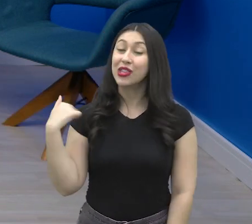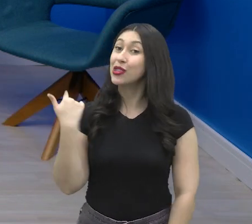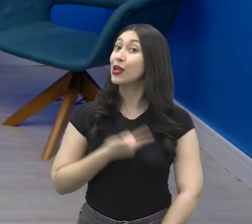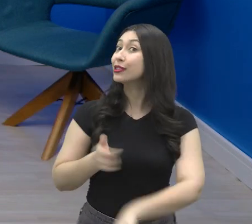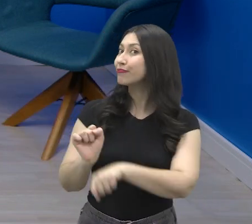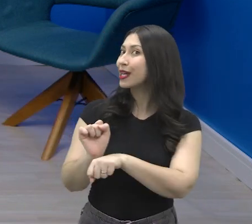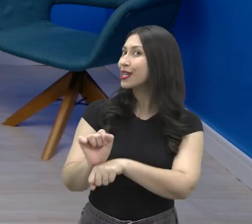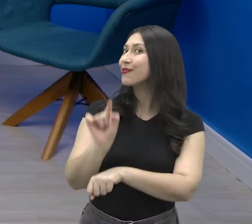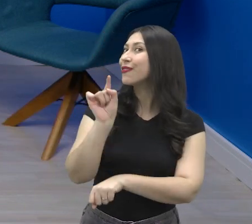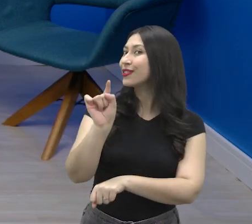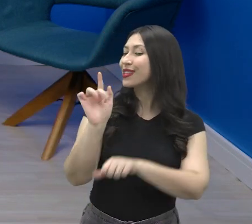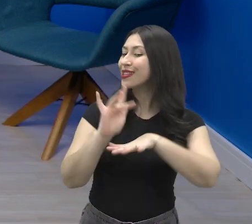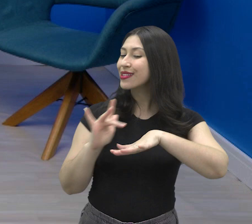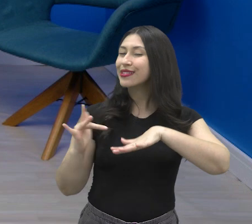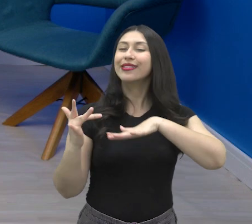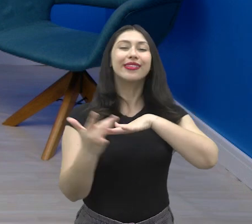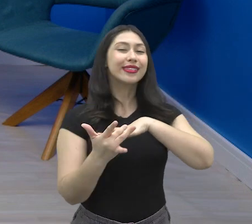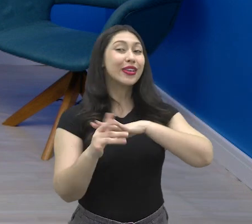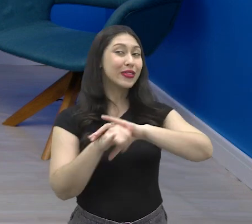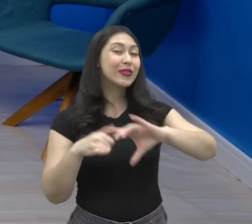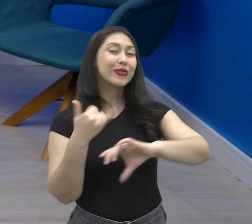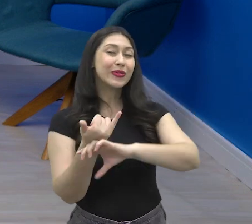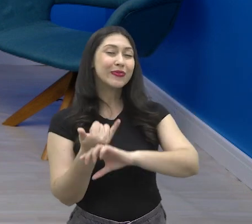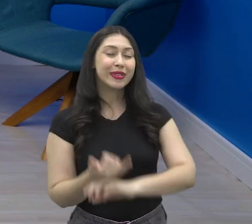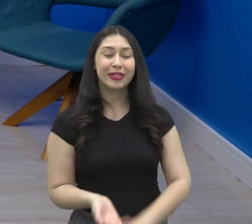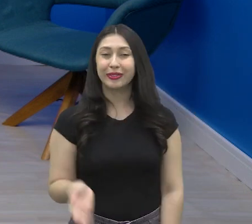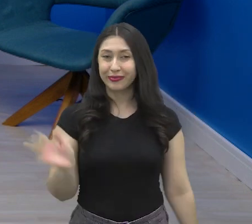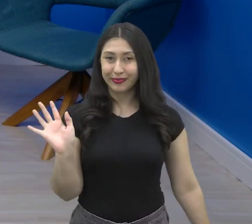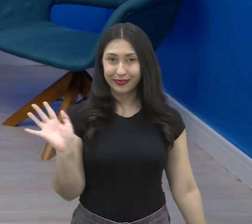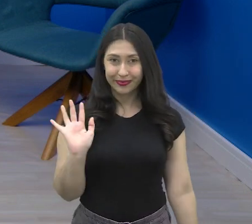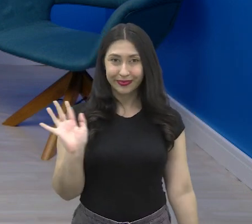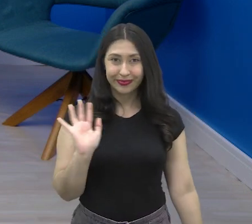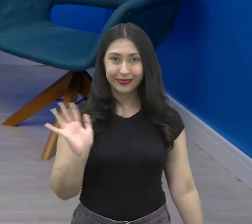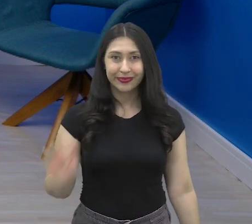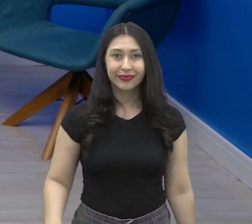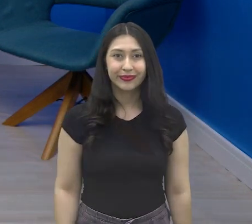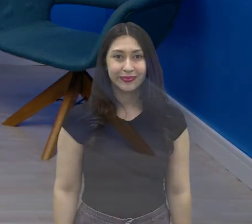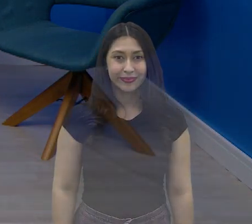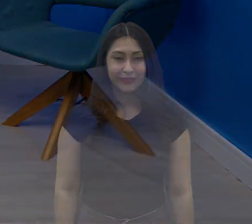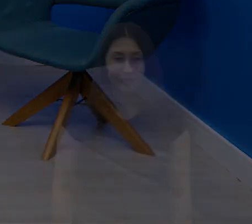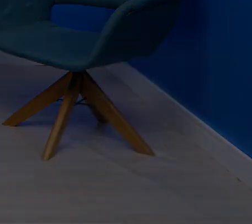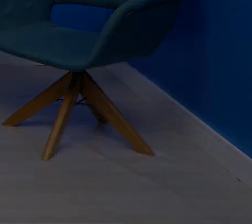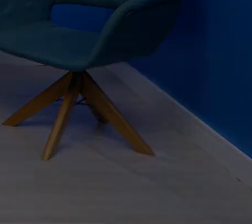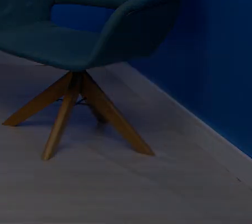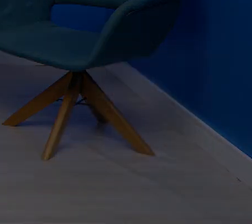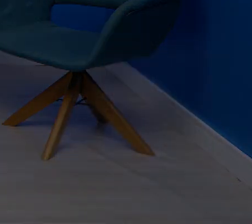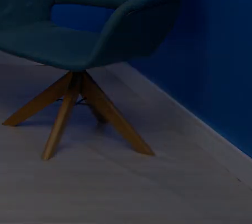Te esperamos lá nas nossas redes sociais e no nosso YouTube. Até a próxima. Tchau, tchau.